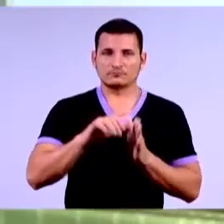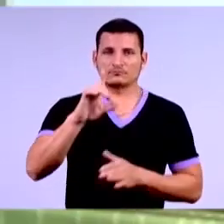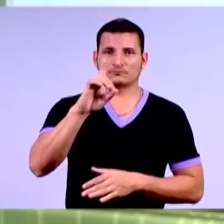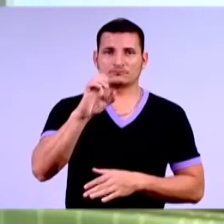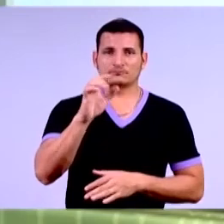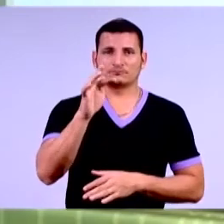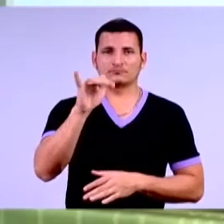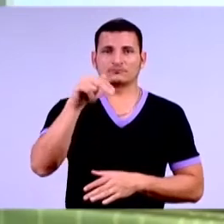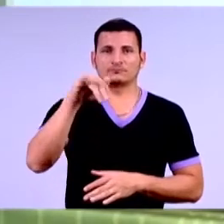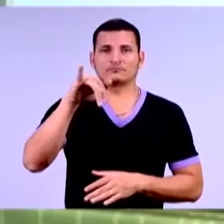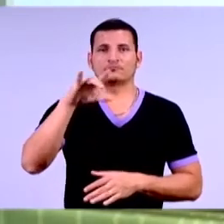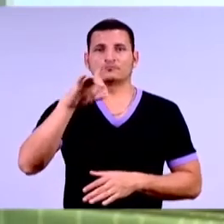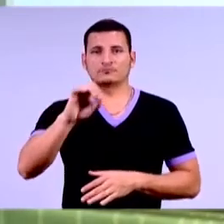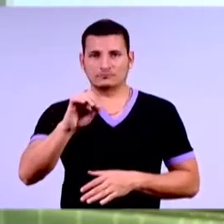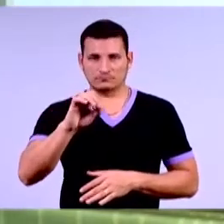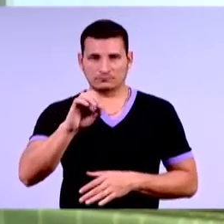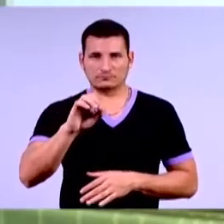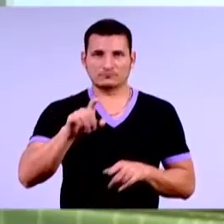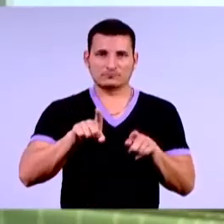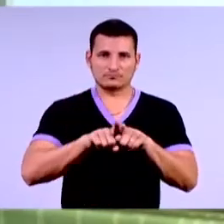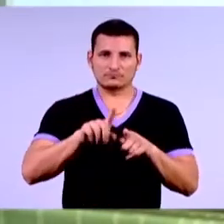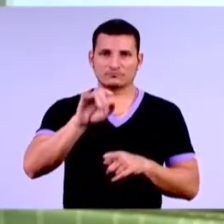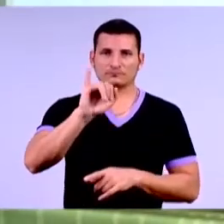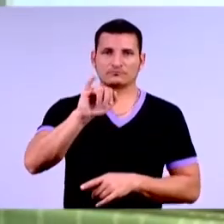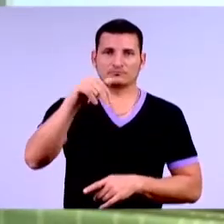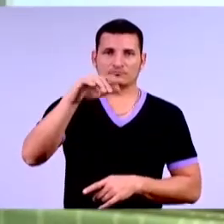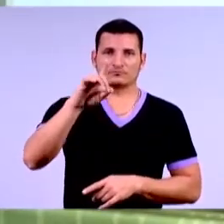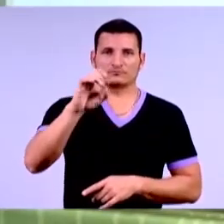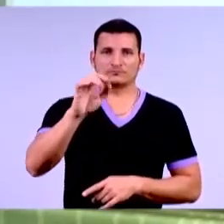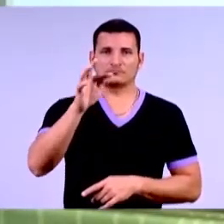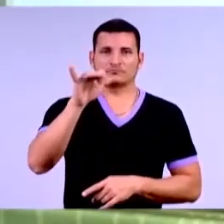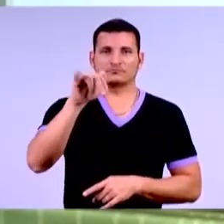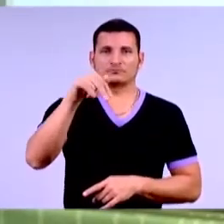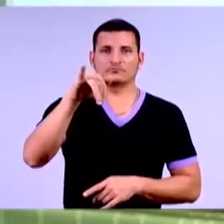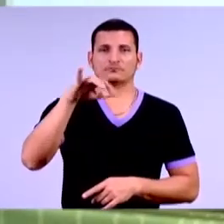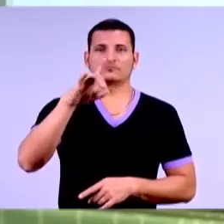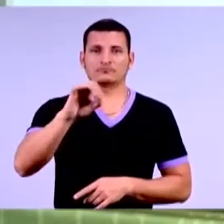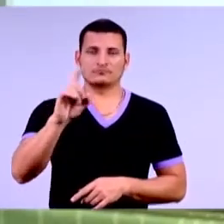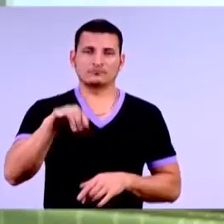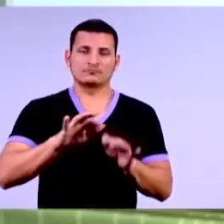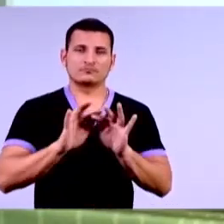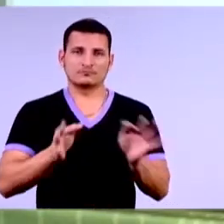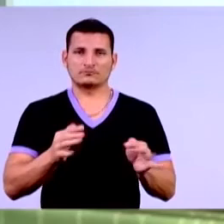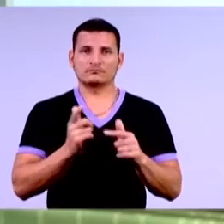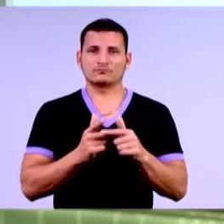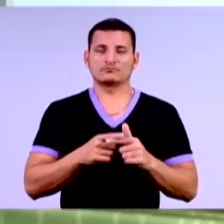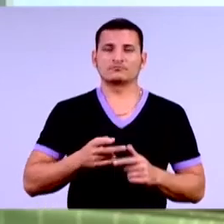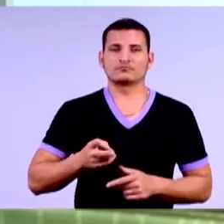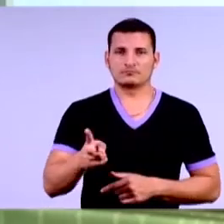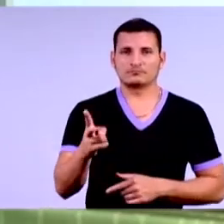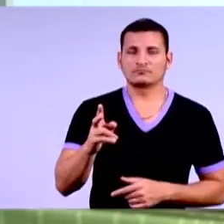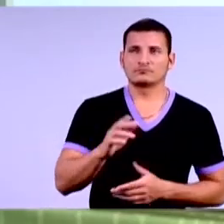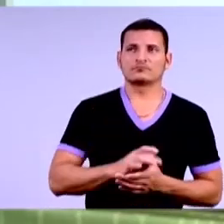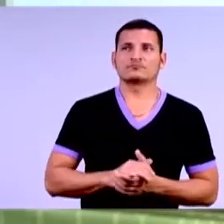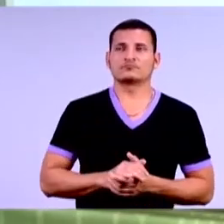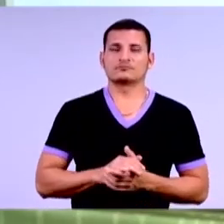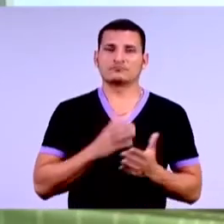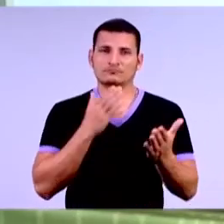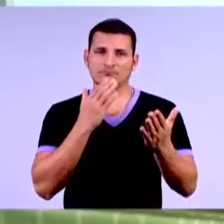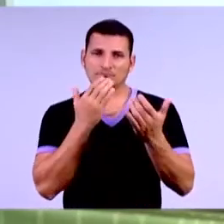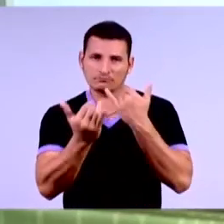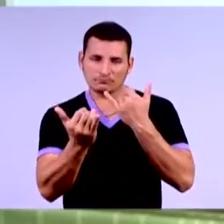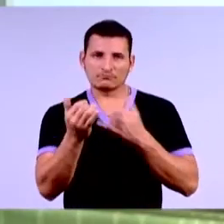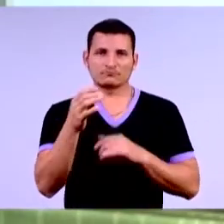atenção aos artigos definidos em definidos são muito simples porque a gente vai stent assimilar com o português